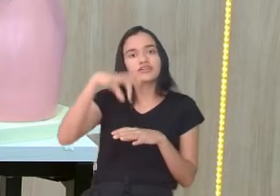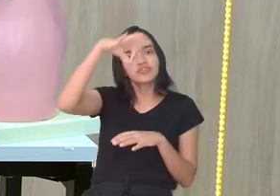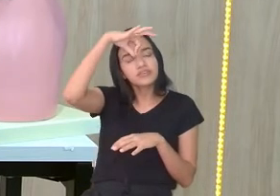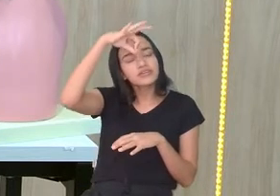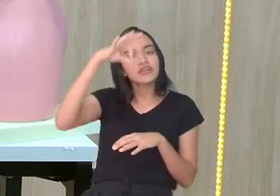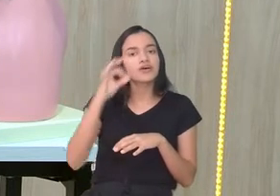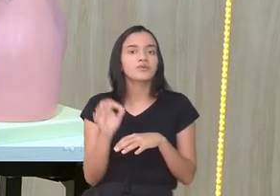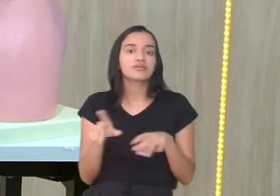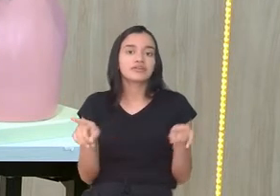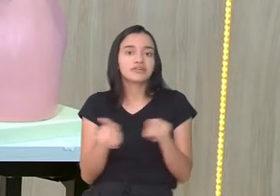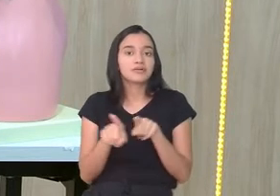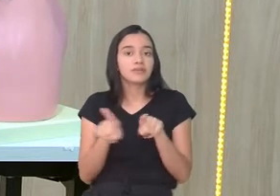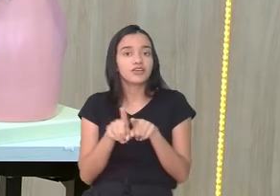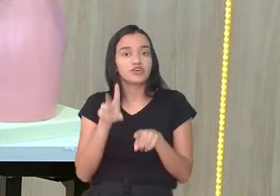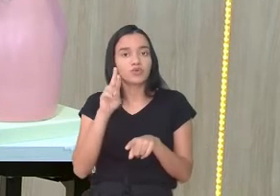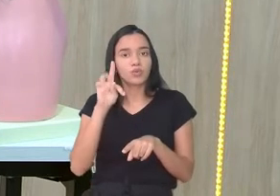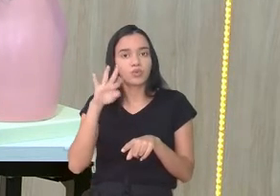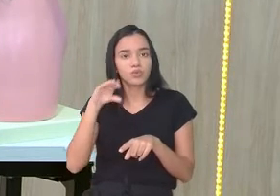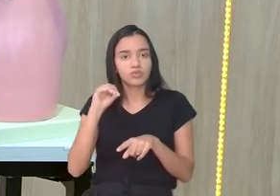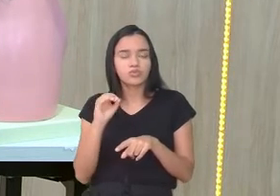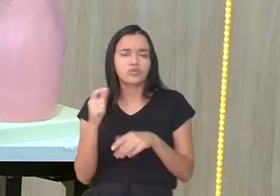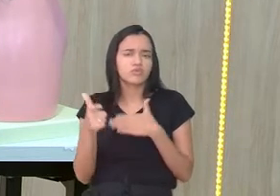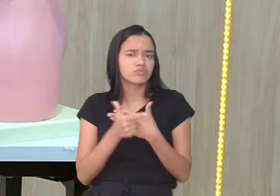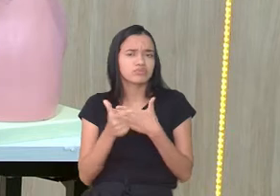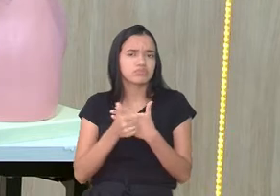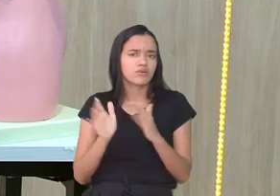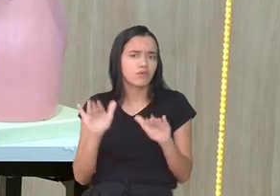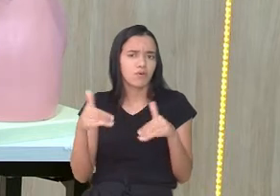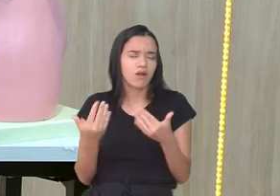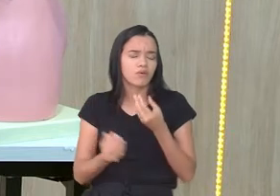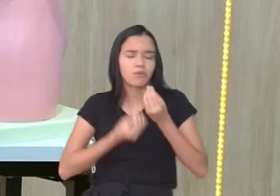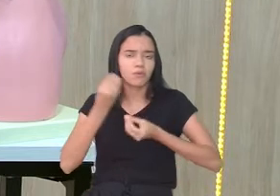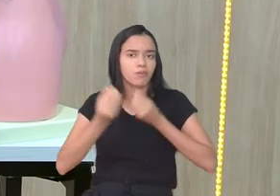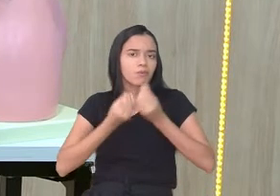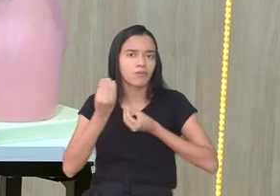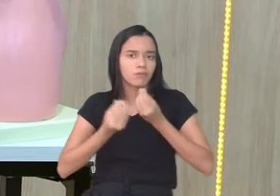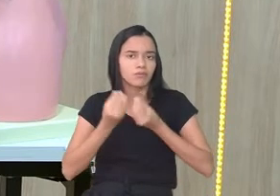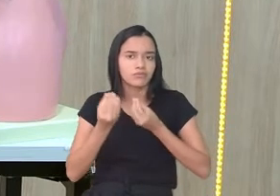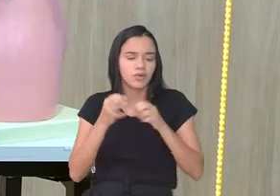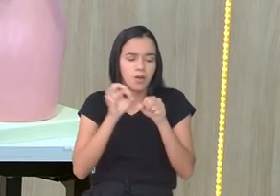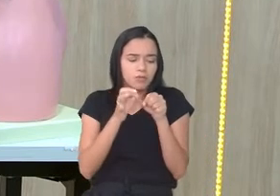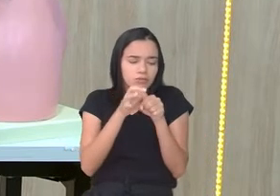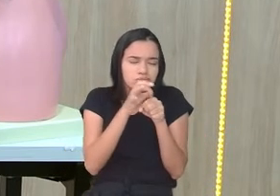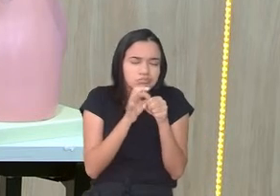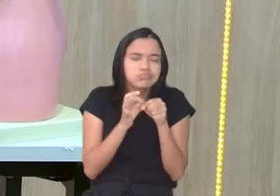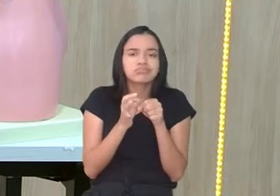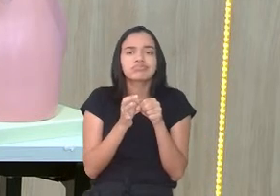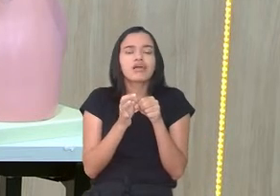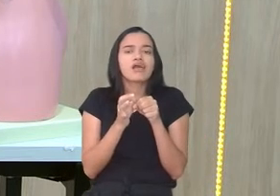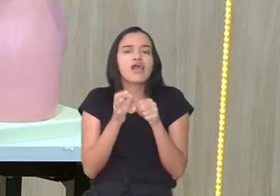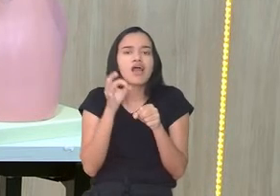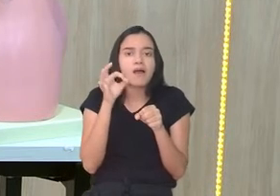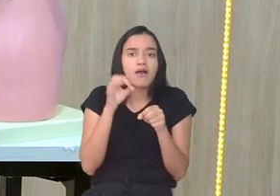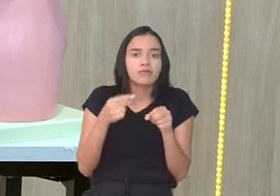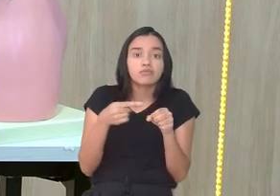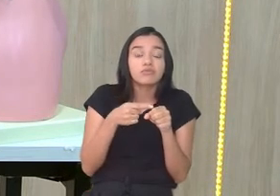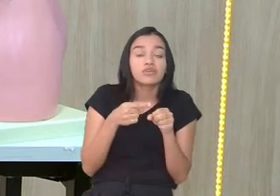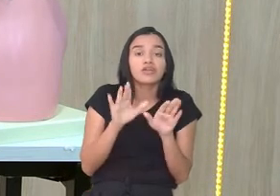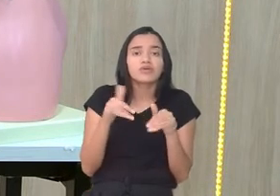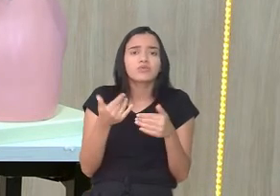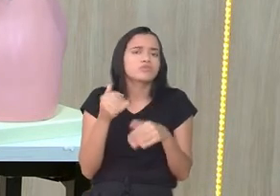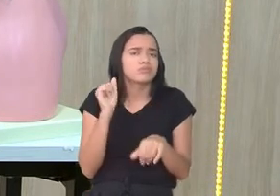não é? O útero, qual a função do útero, mas como será que acontece a fecundação? E quando não acontece, o que é